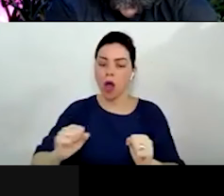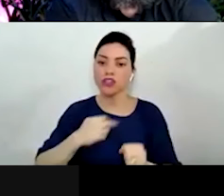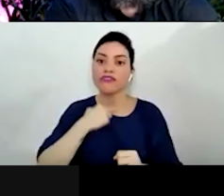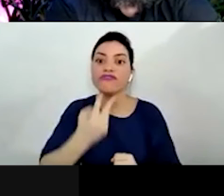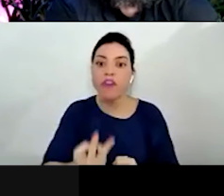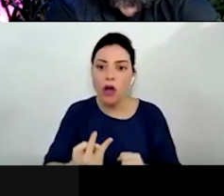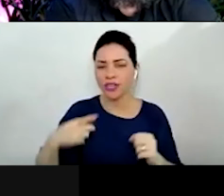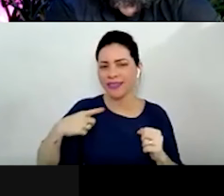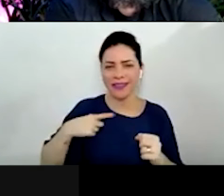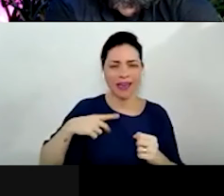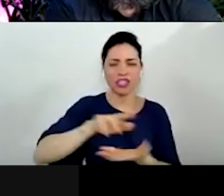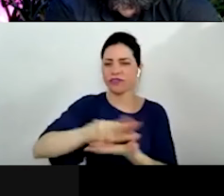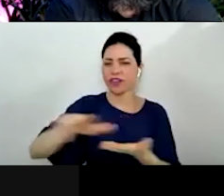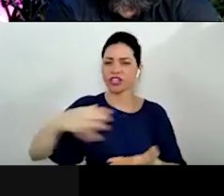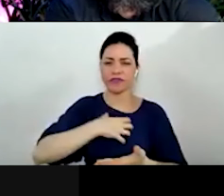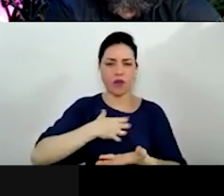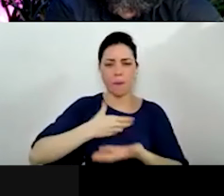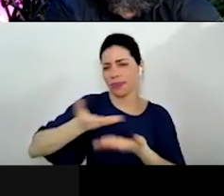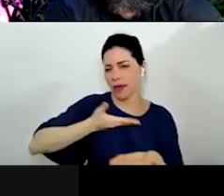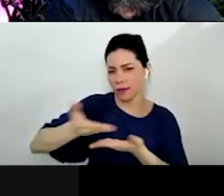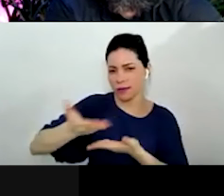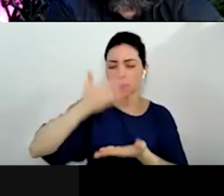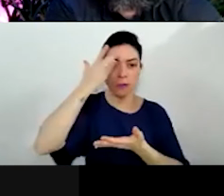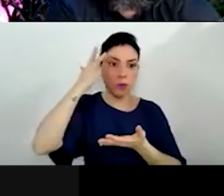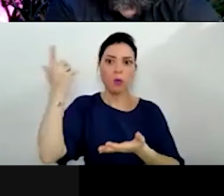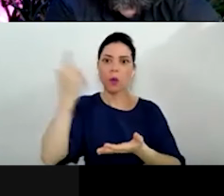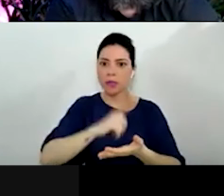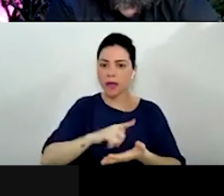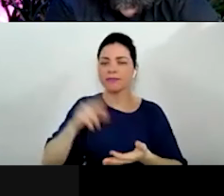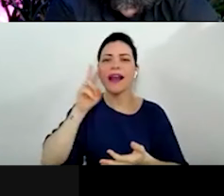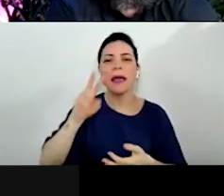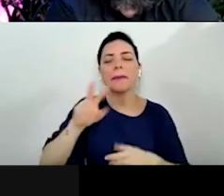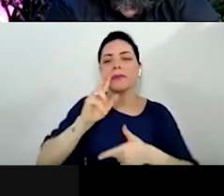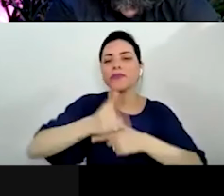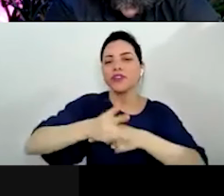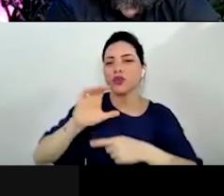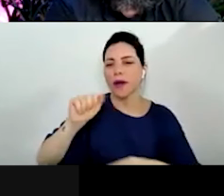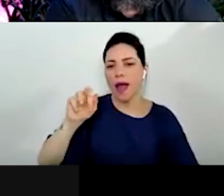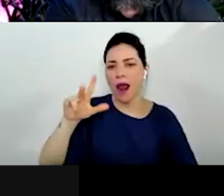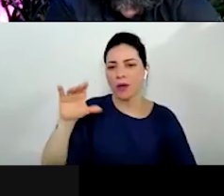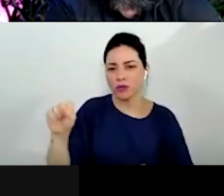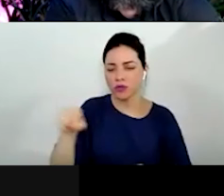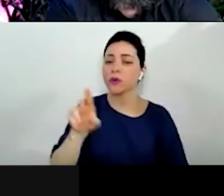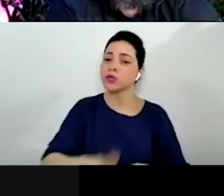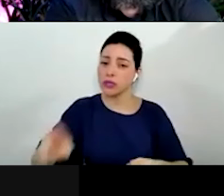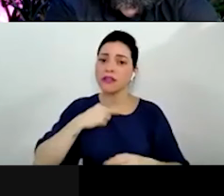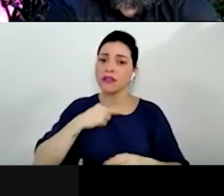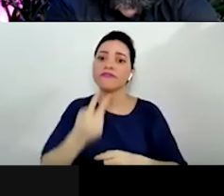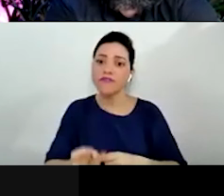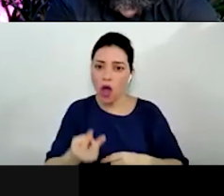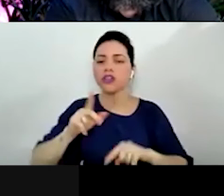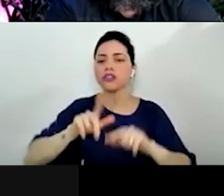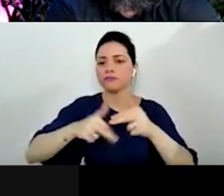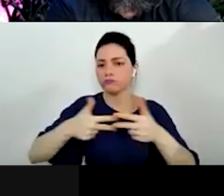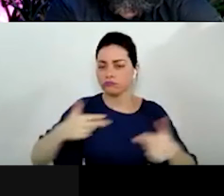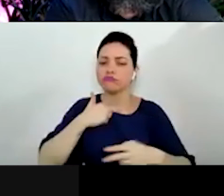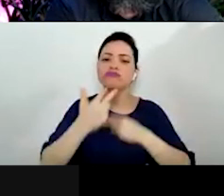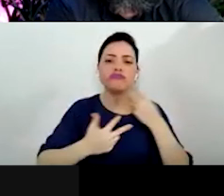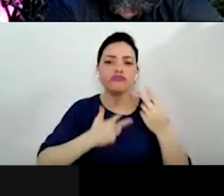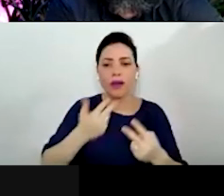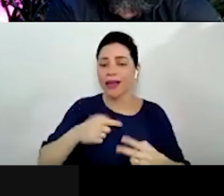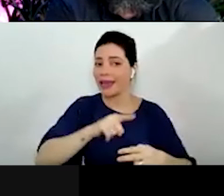diferentes métodos de interação e as pessoas utilizam o vídeo que eu mostrei presidente do Carlos lá e tal e utiliza após recursos de voz ele não tem